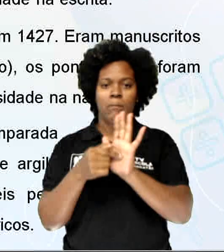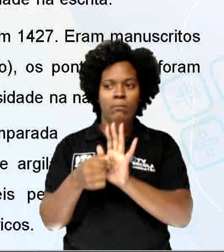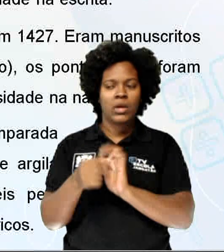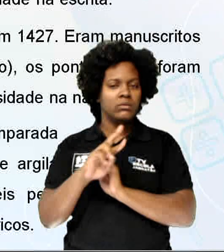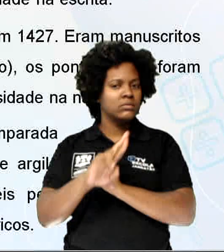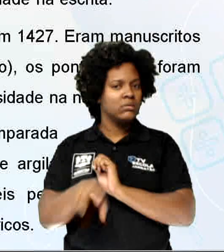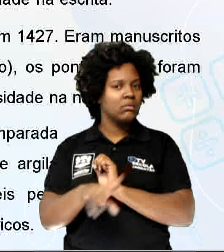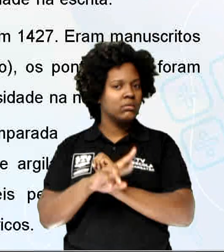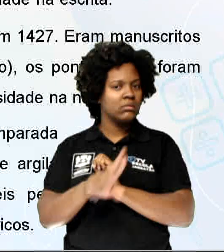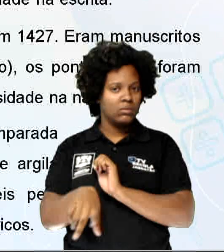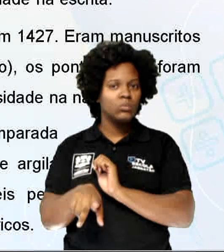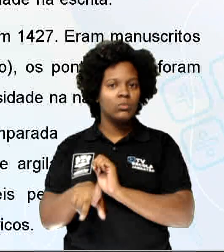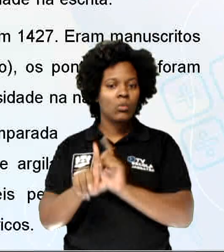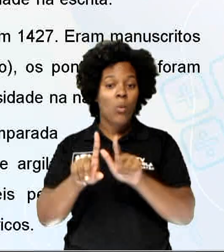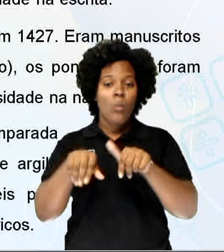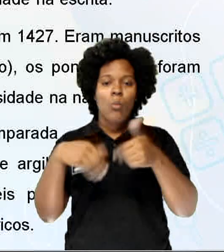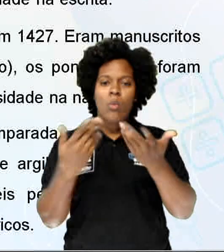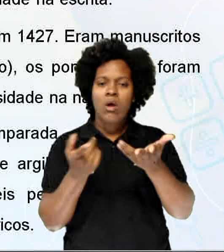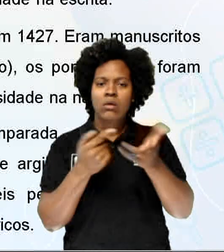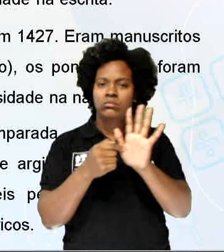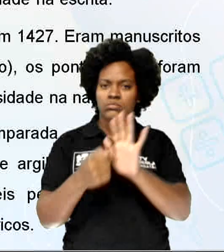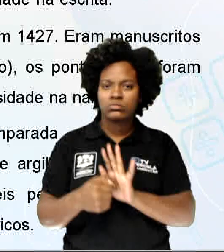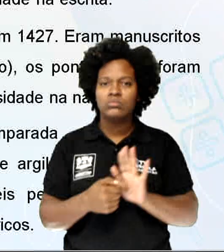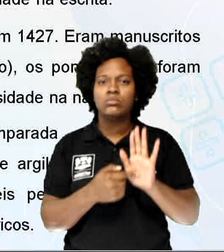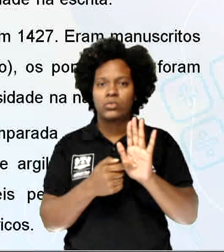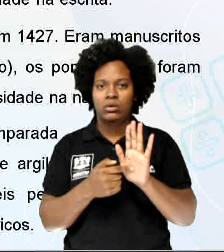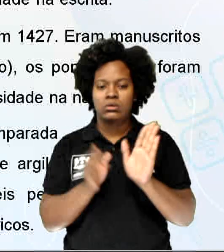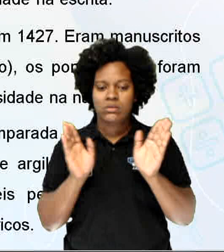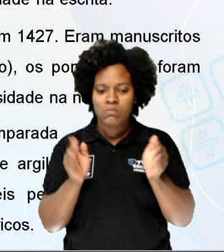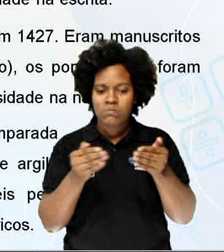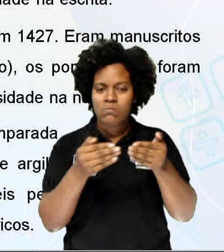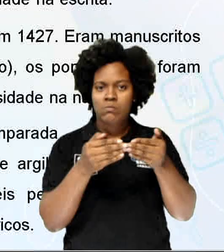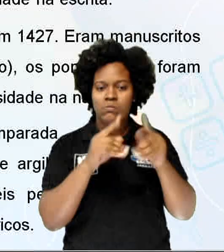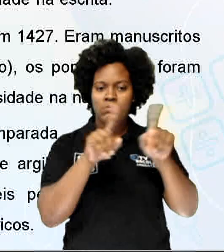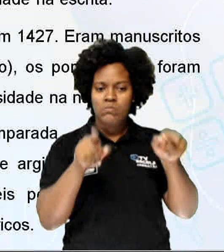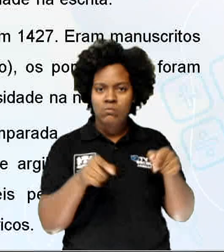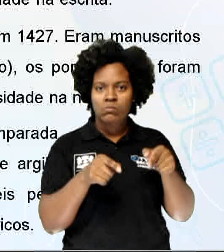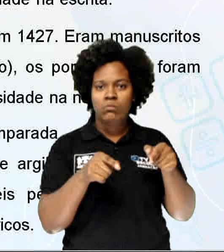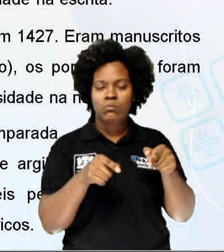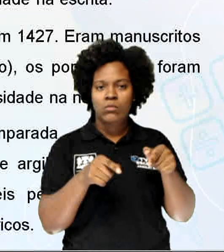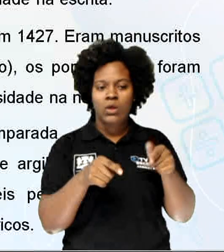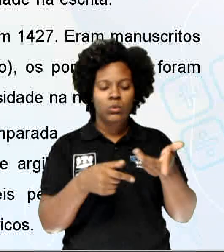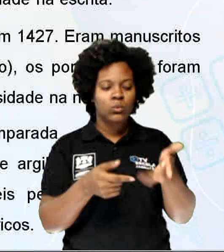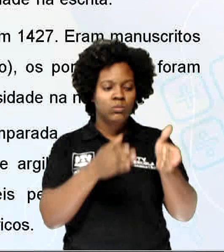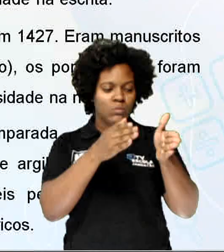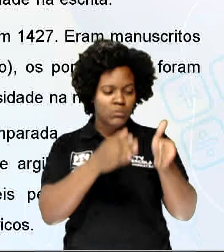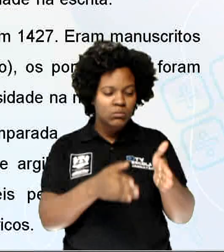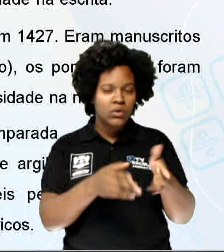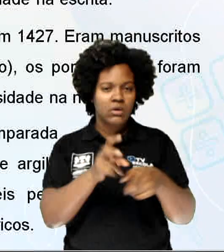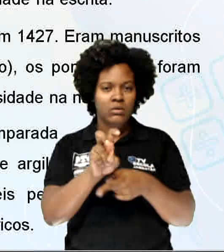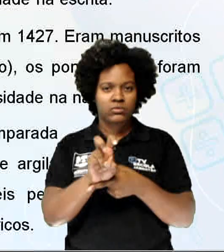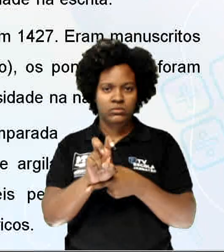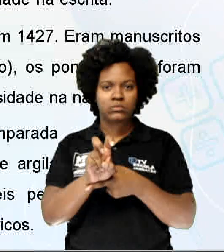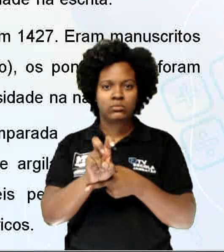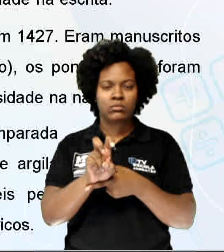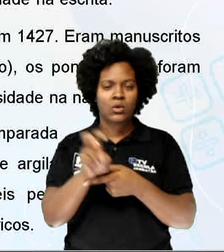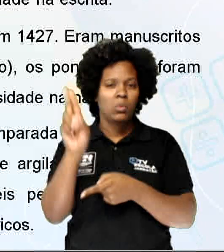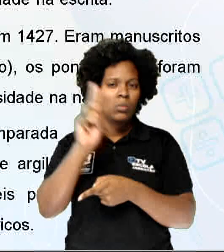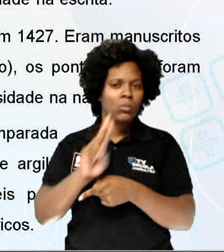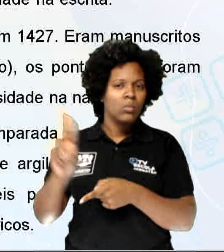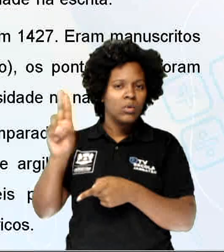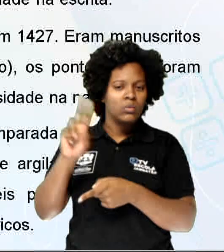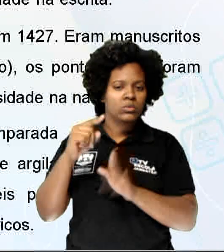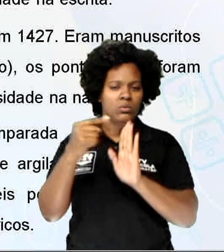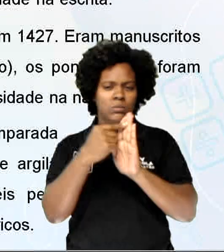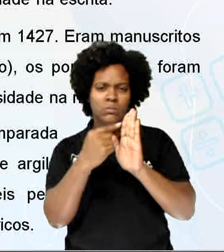não, quando aparecer, fecha aspas, 5º parágrafo. A utilização dos